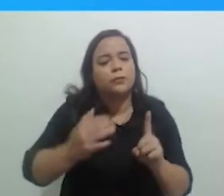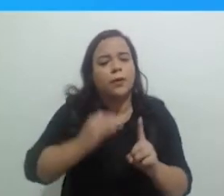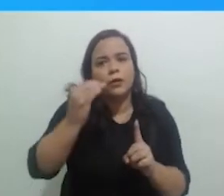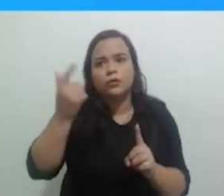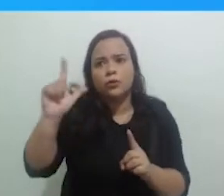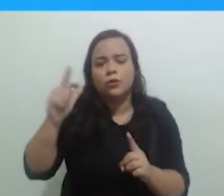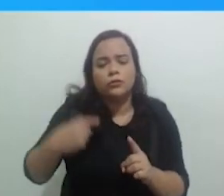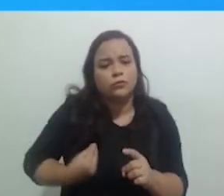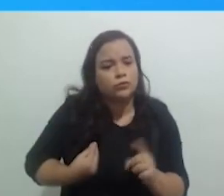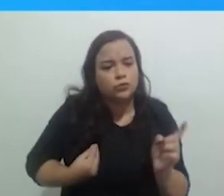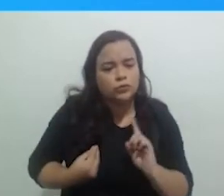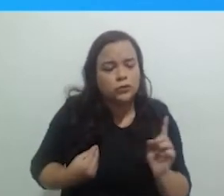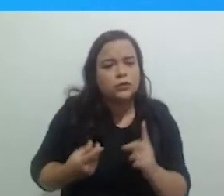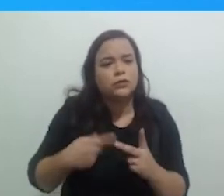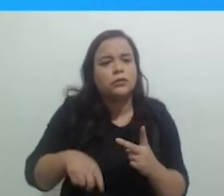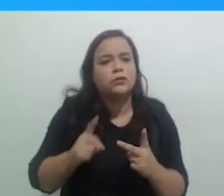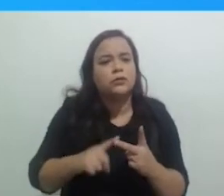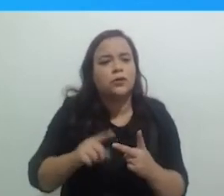Desembargador Dilermando Mota.